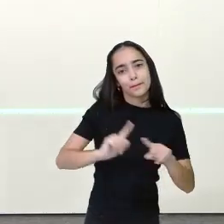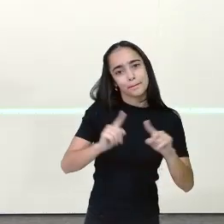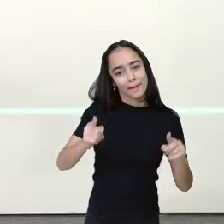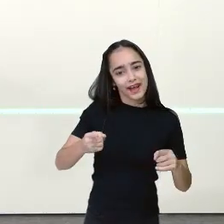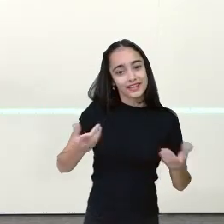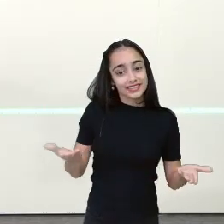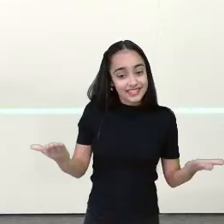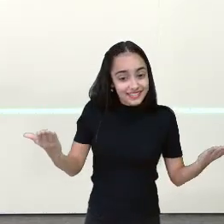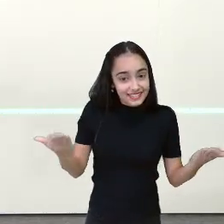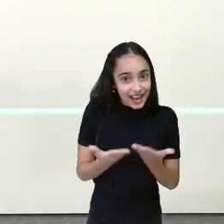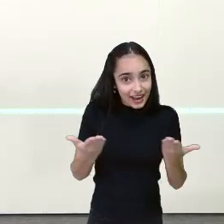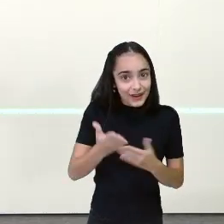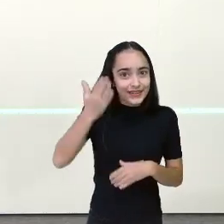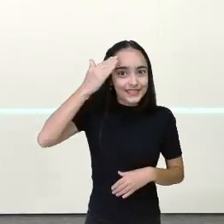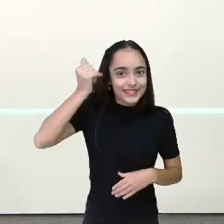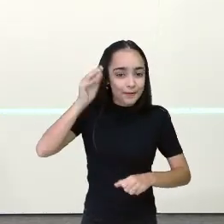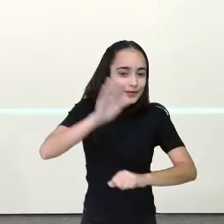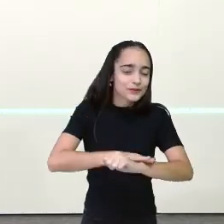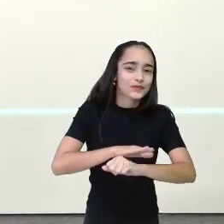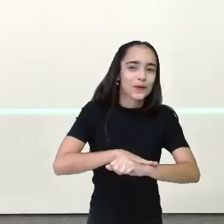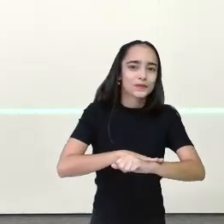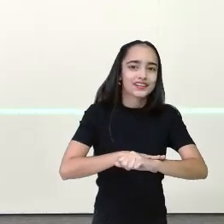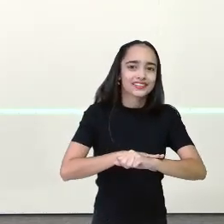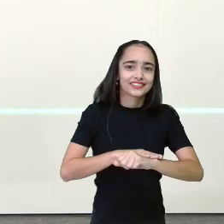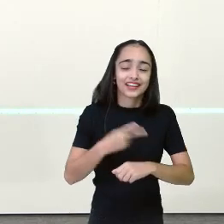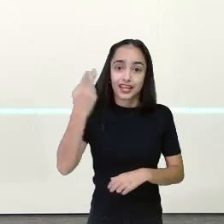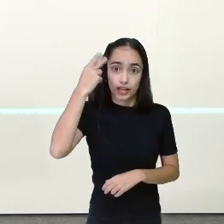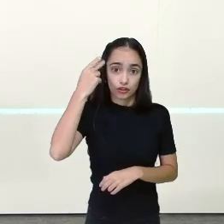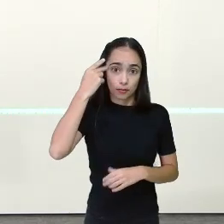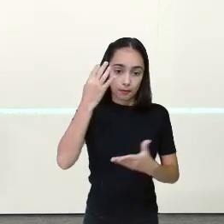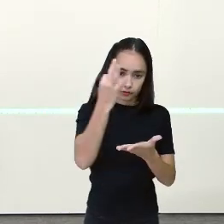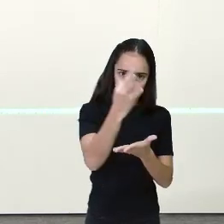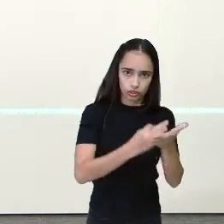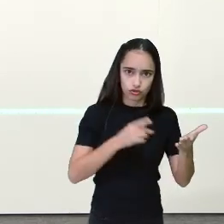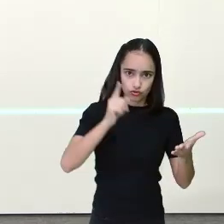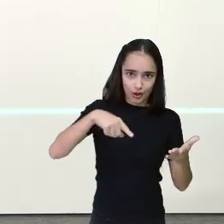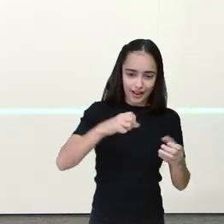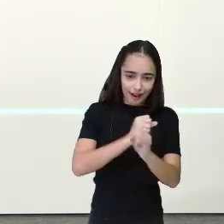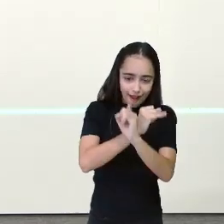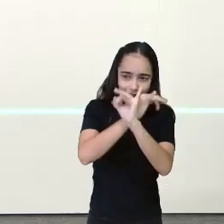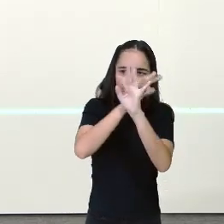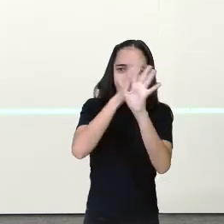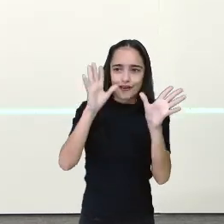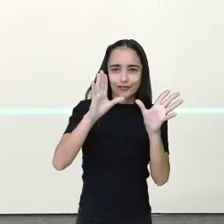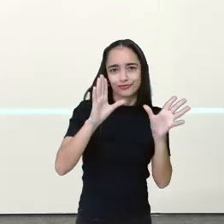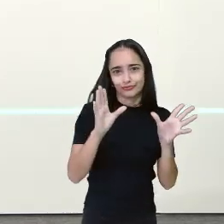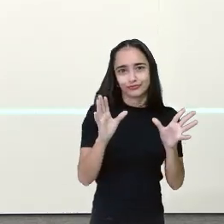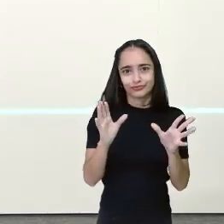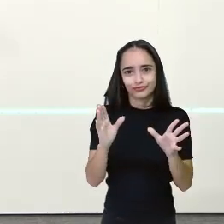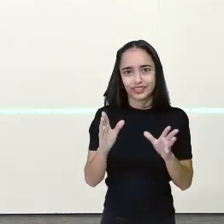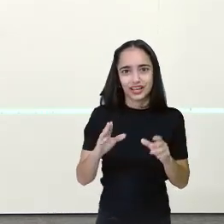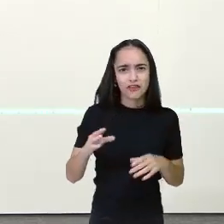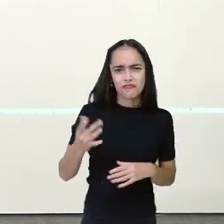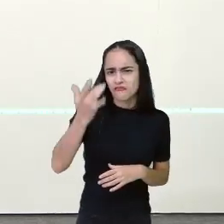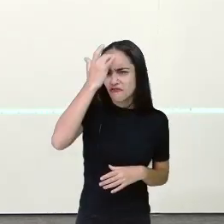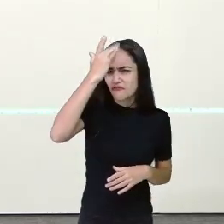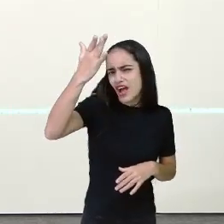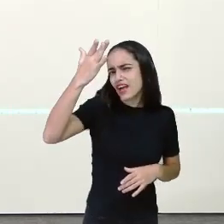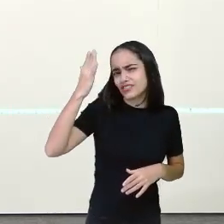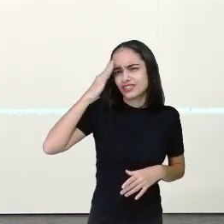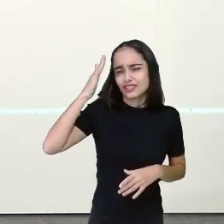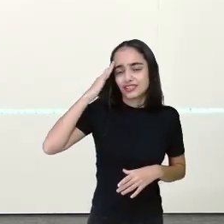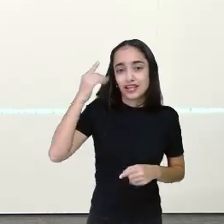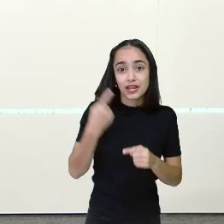agora. E, geralmente, os textos são claros e objetivos, são curtinhos, tá? E para que serve